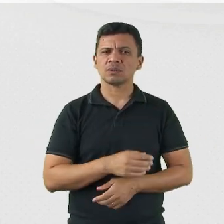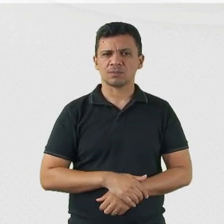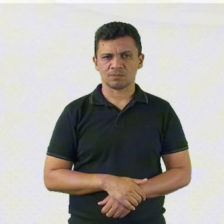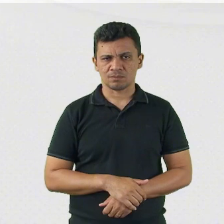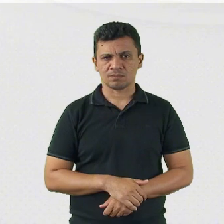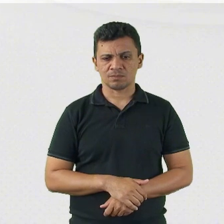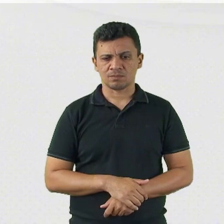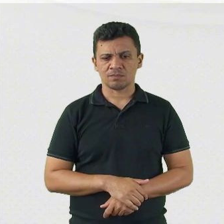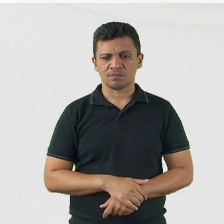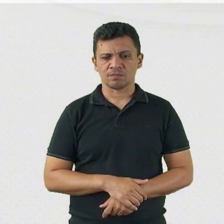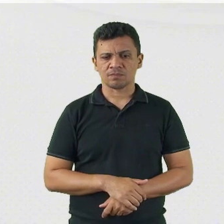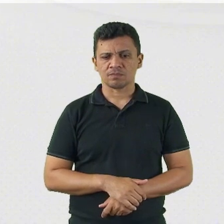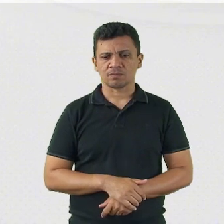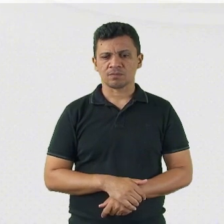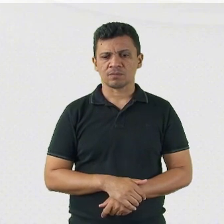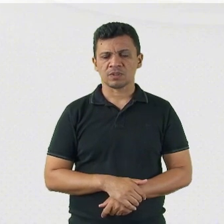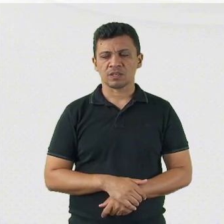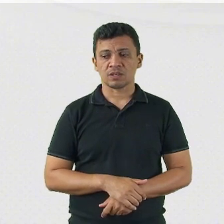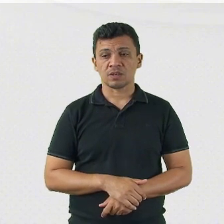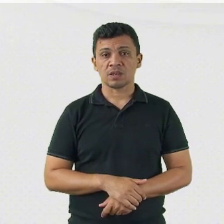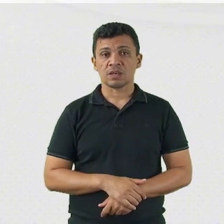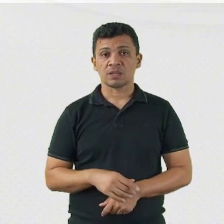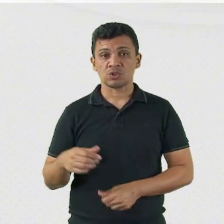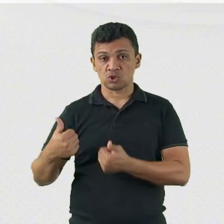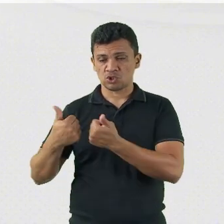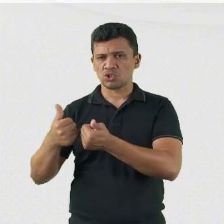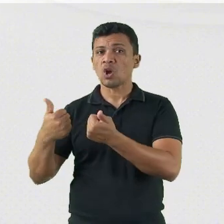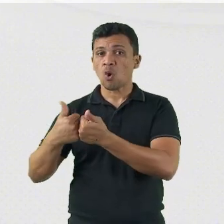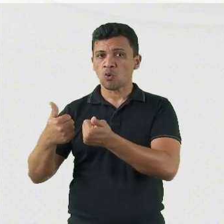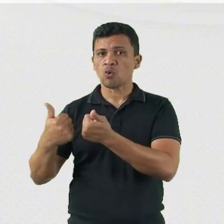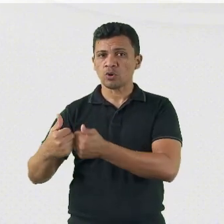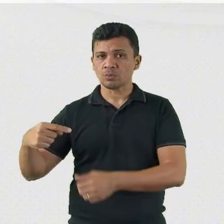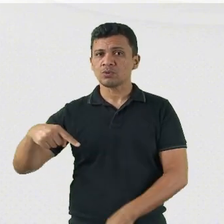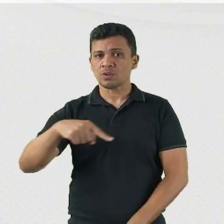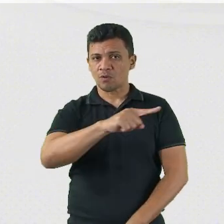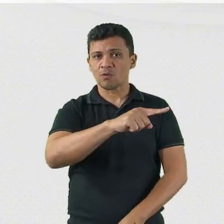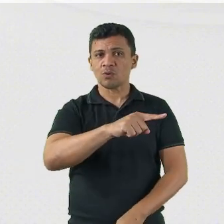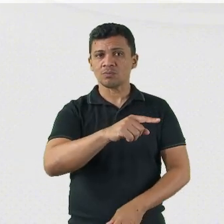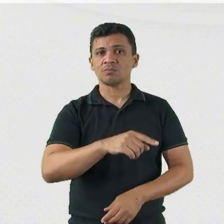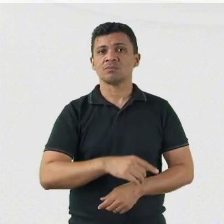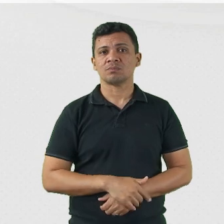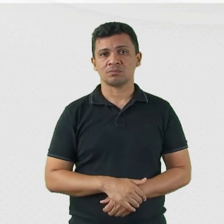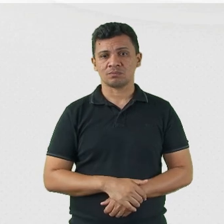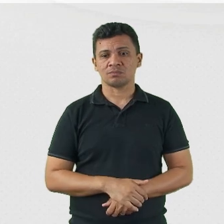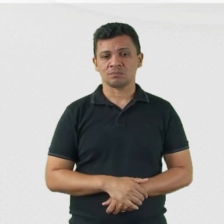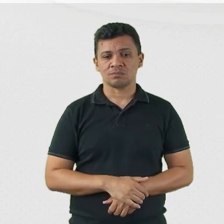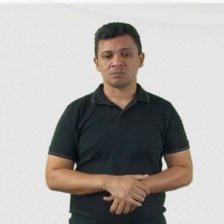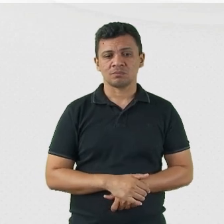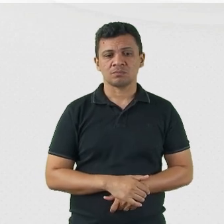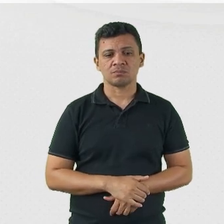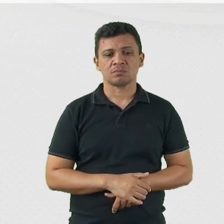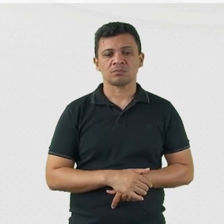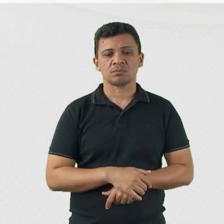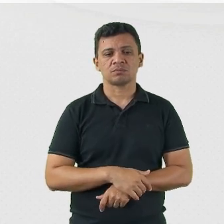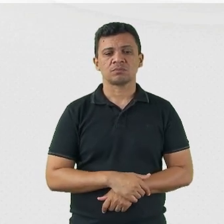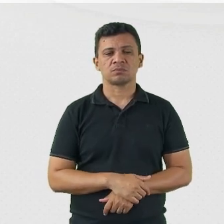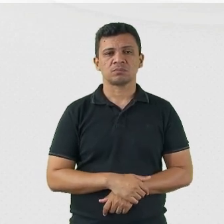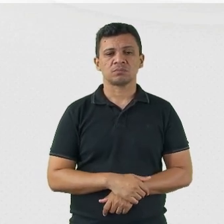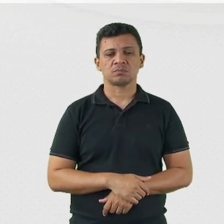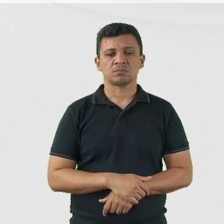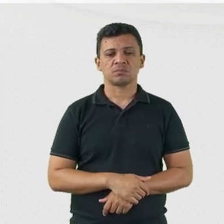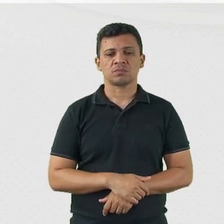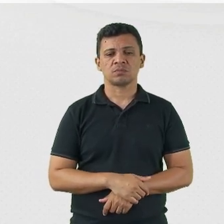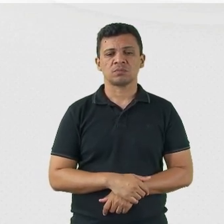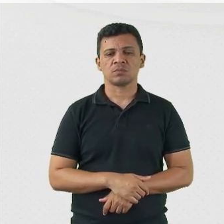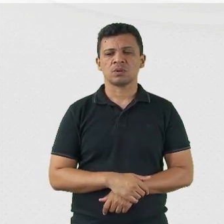escola? I go by bus. Eu vou de ônibus. Eu chego de ônibus. How does she go to